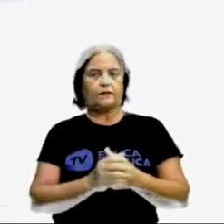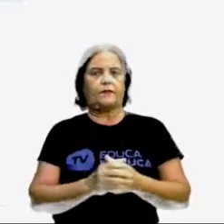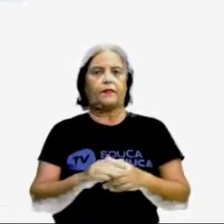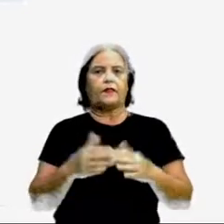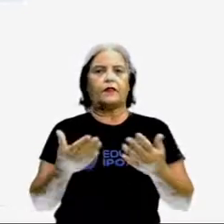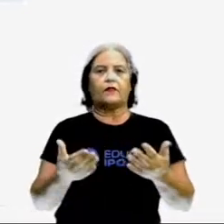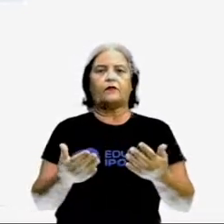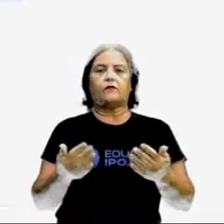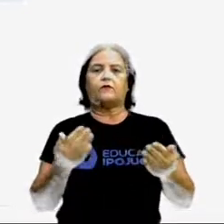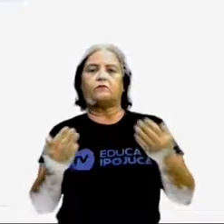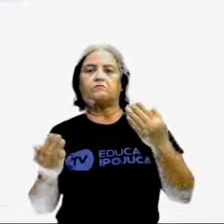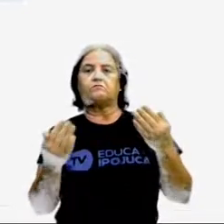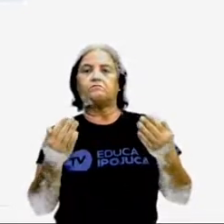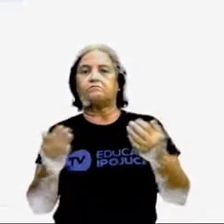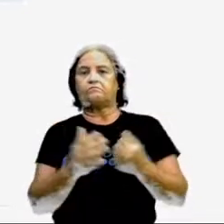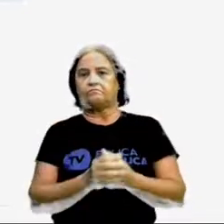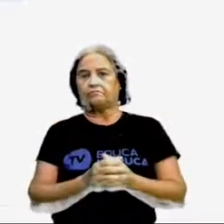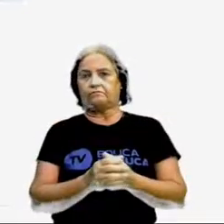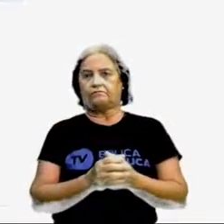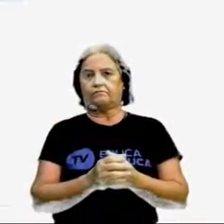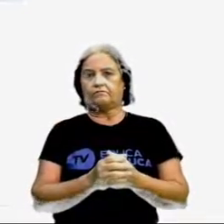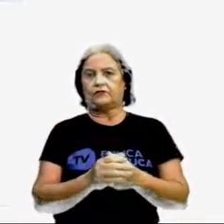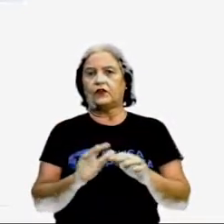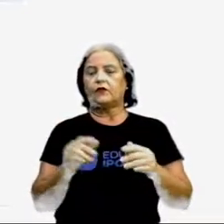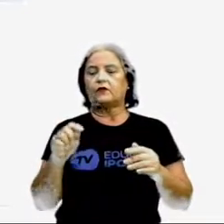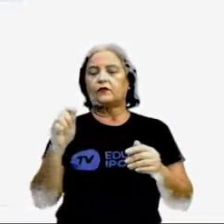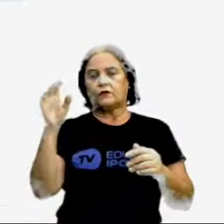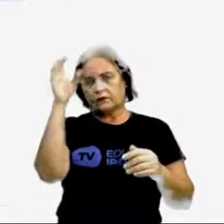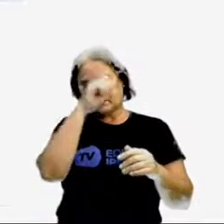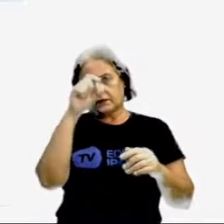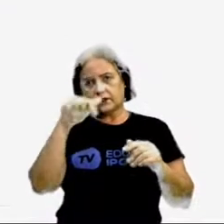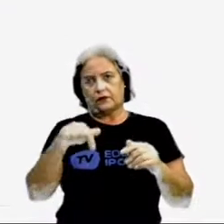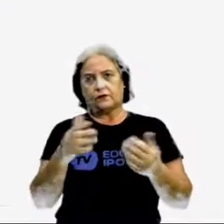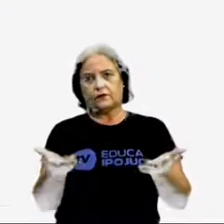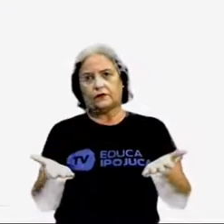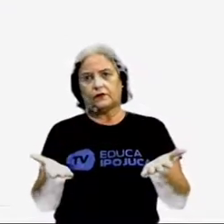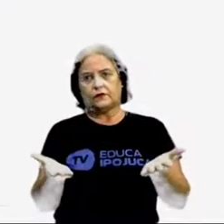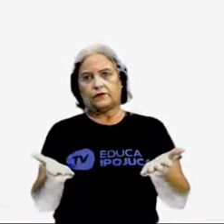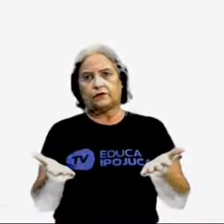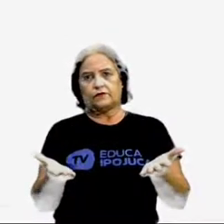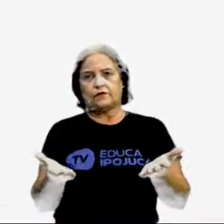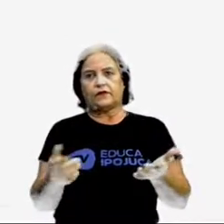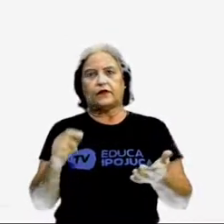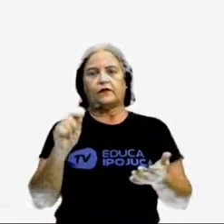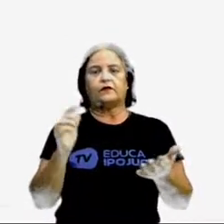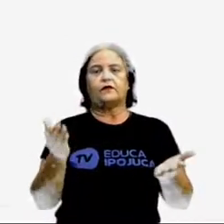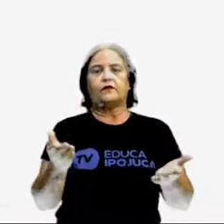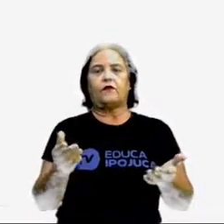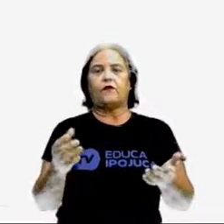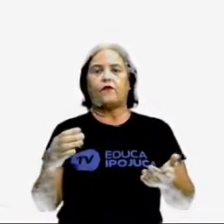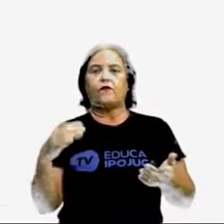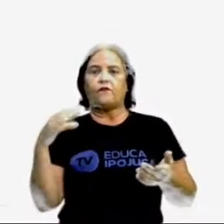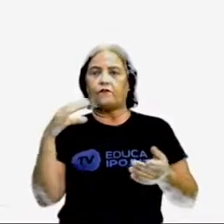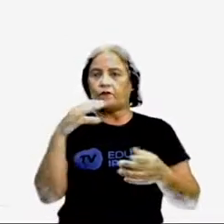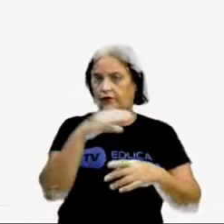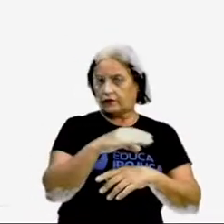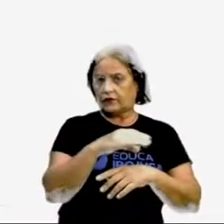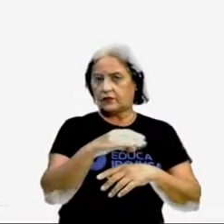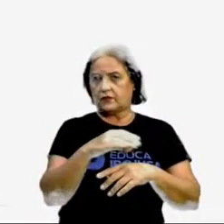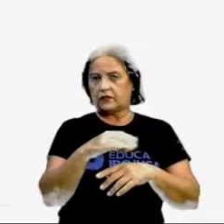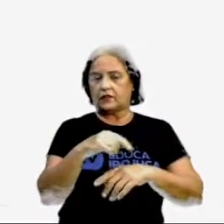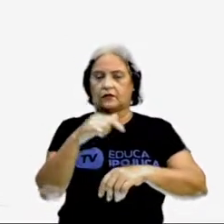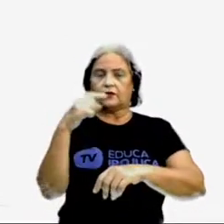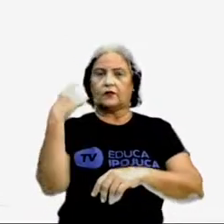proporcionalidade. Então, o que nós aprendemos aqui? Que são velocidade e tempo